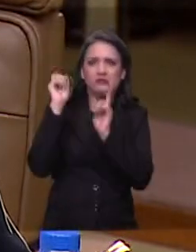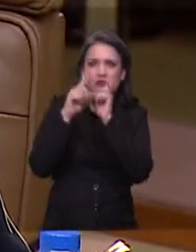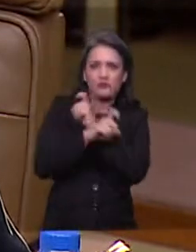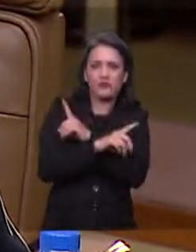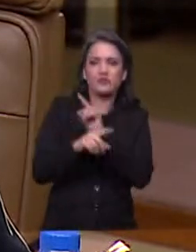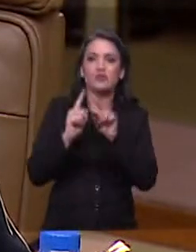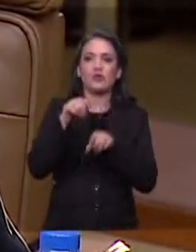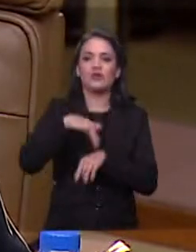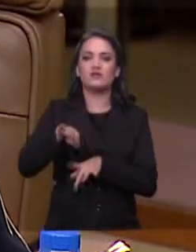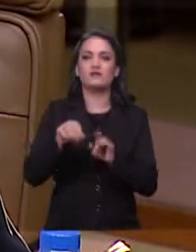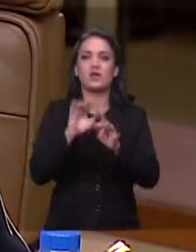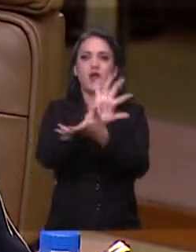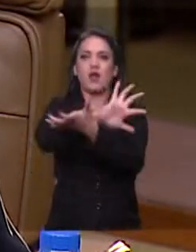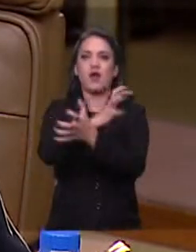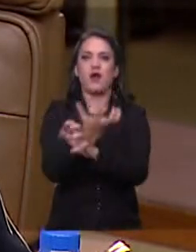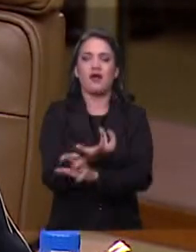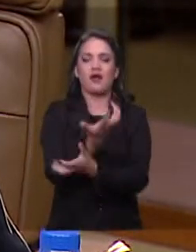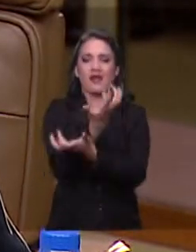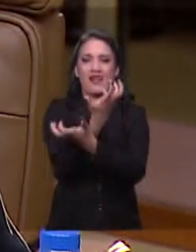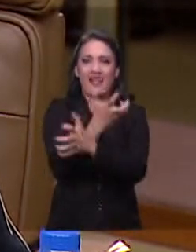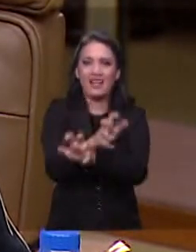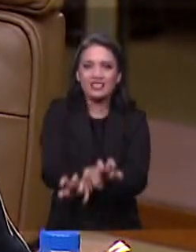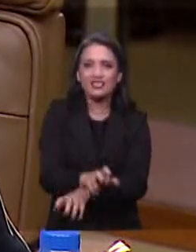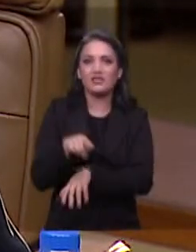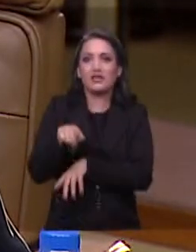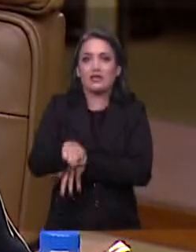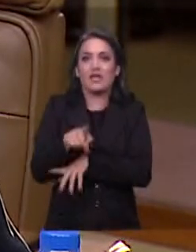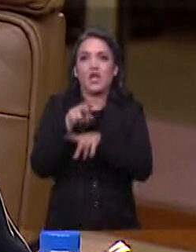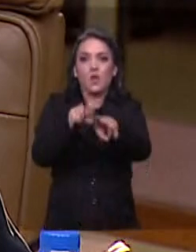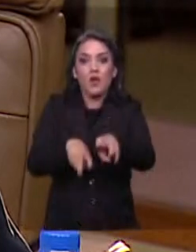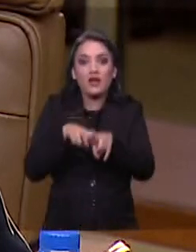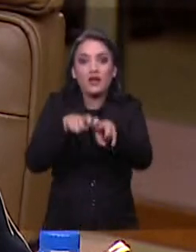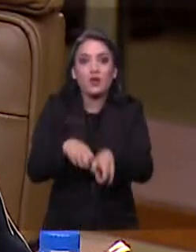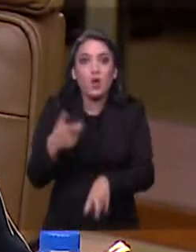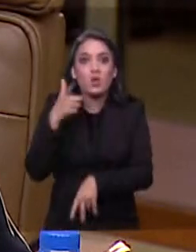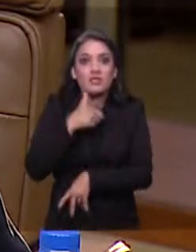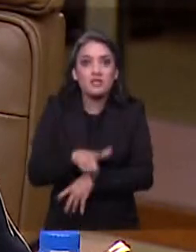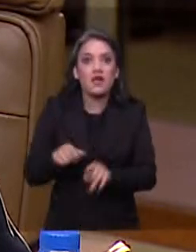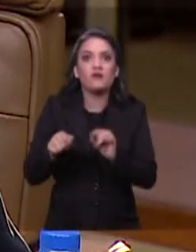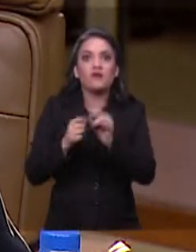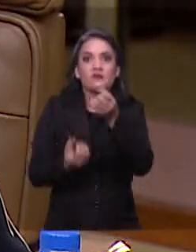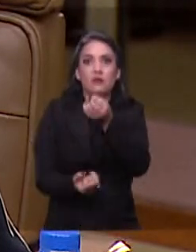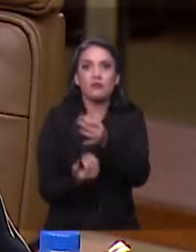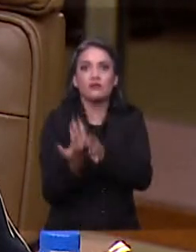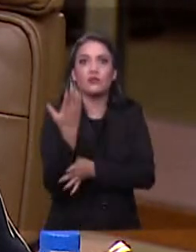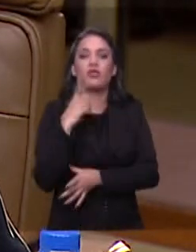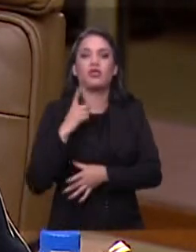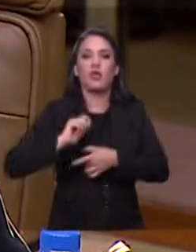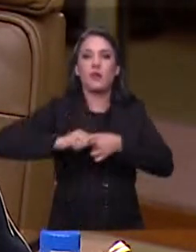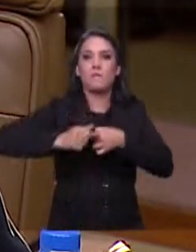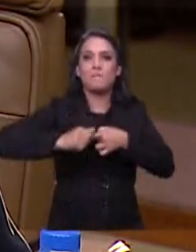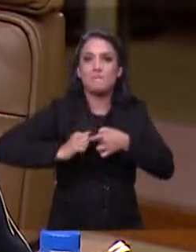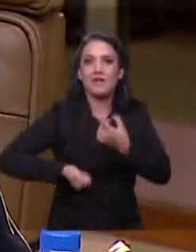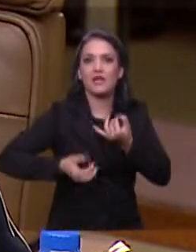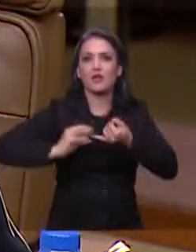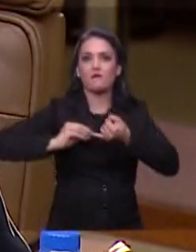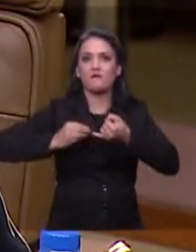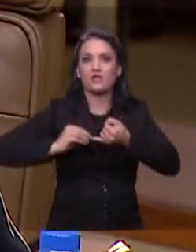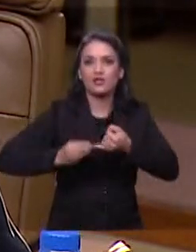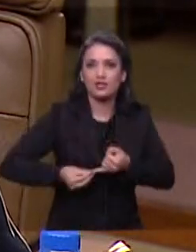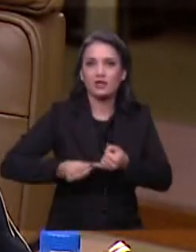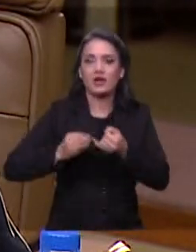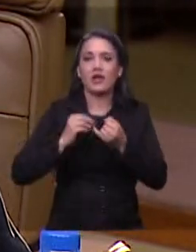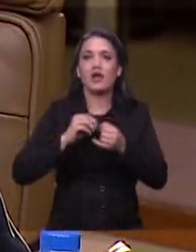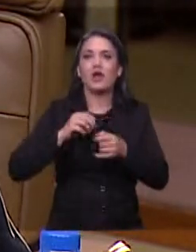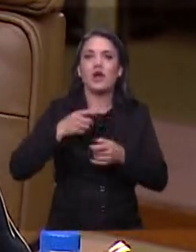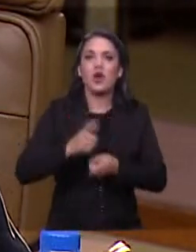na Caatinga uma cultura agrícola de subsistência, com produção básica de milho, feijão e mandioca, constituindo